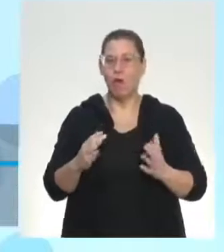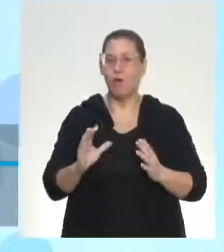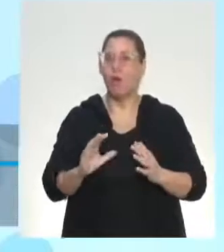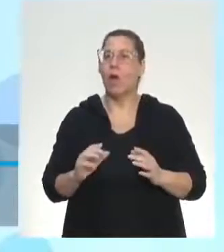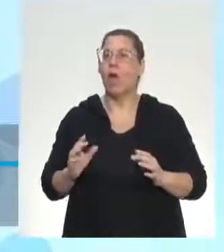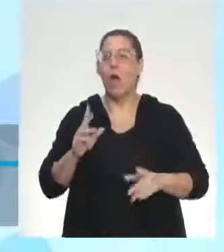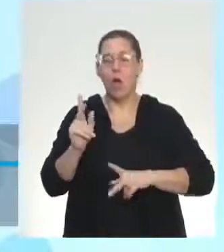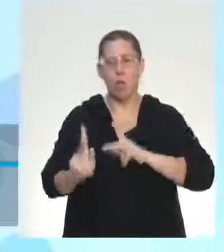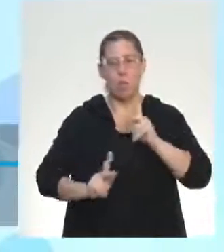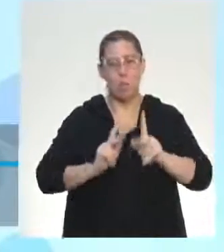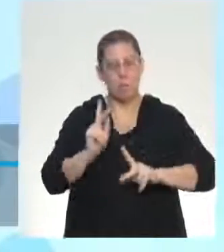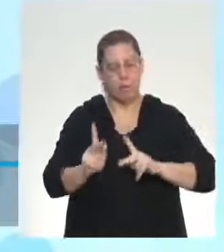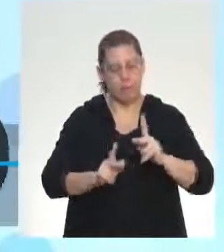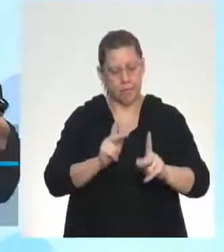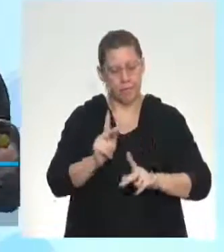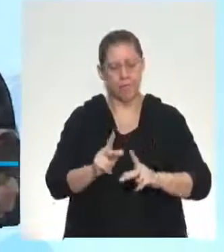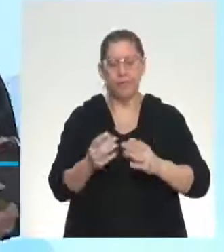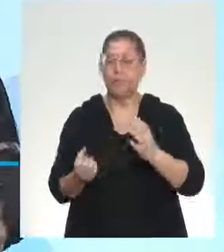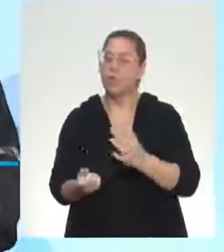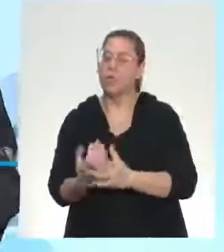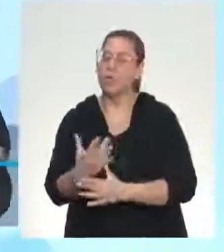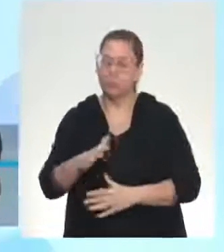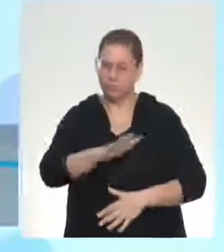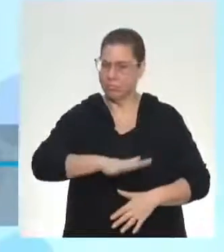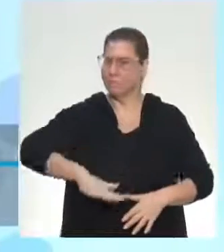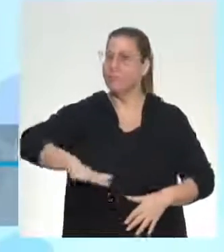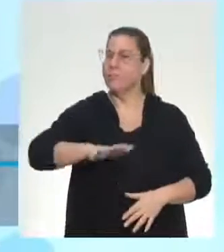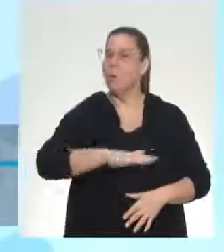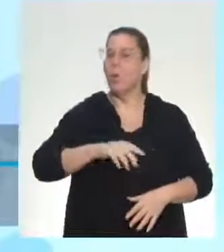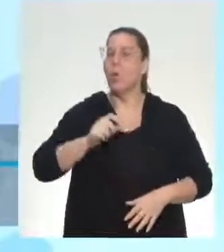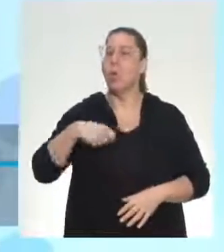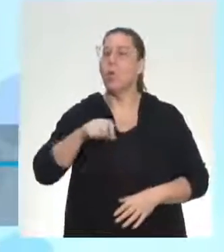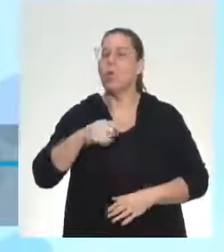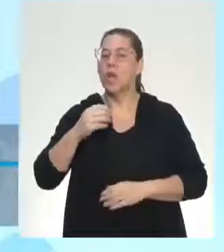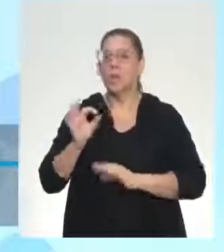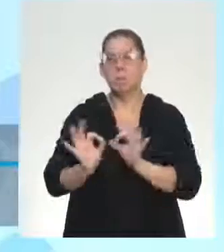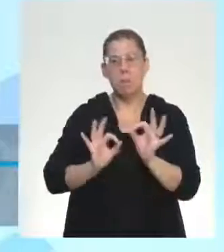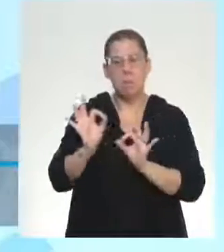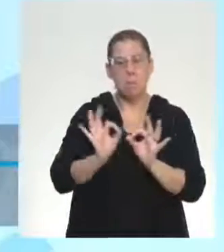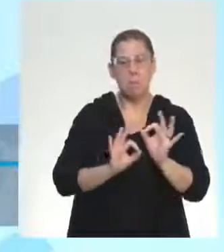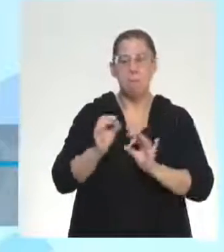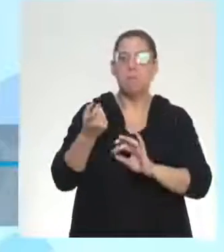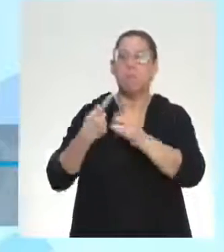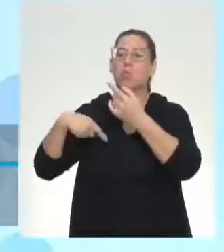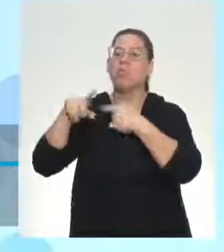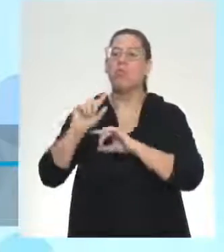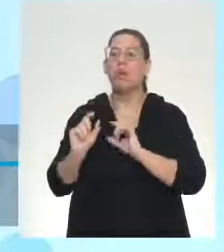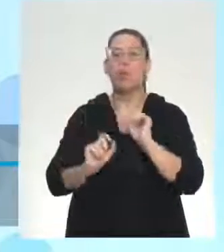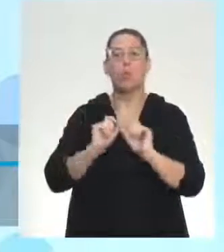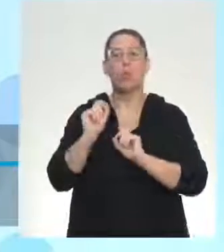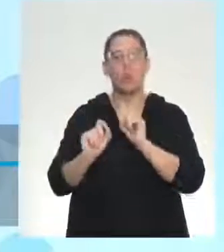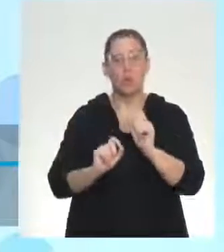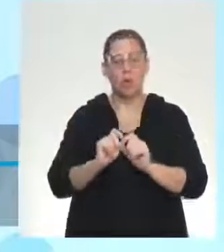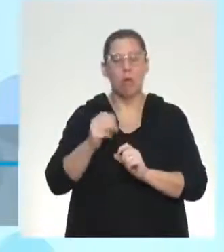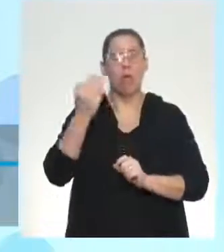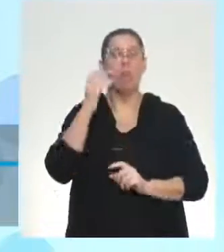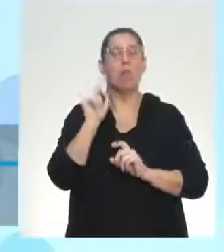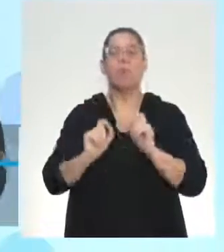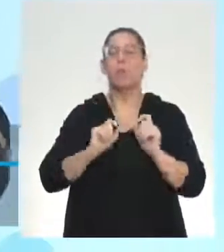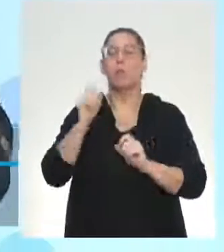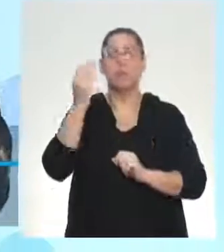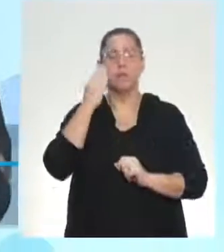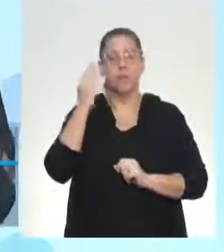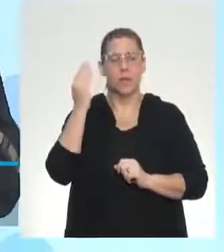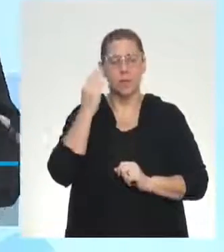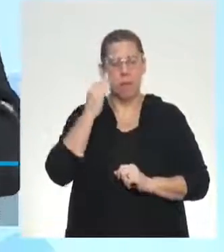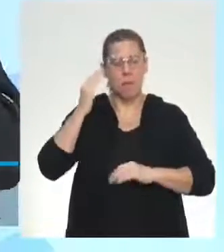povos originários dessas terras, o que eles construíram, o que eles desenvolveram, o que eles entendem por